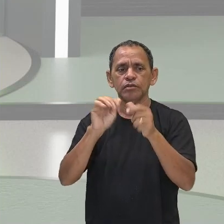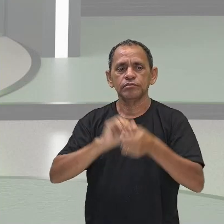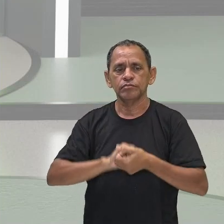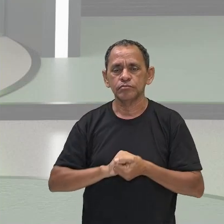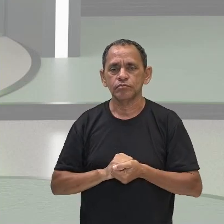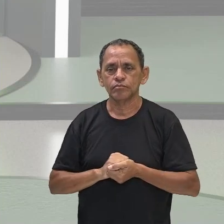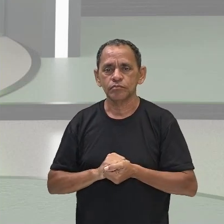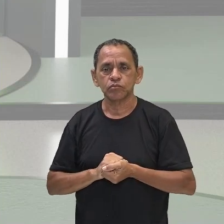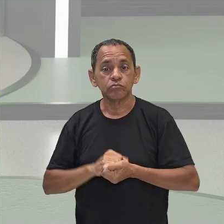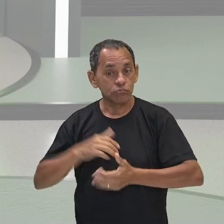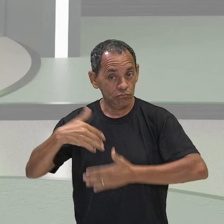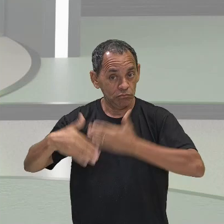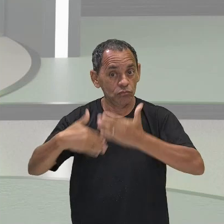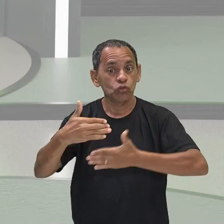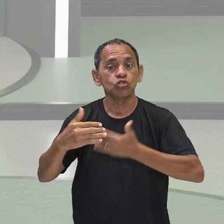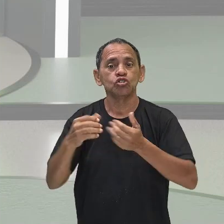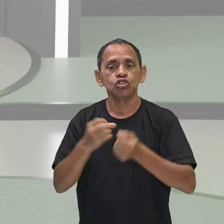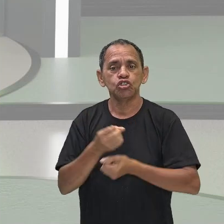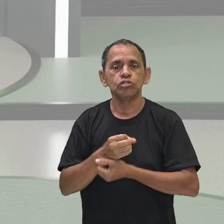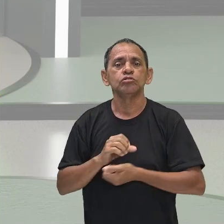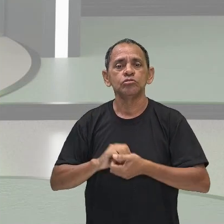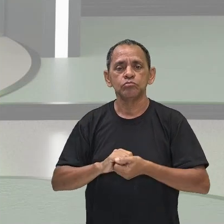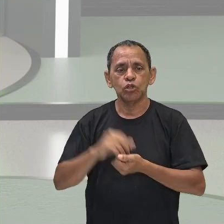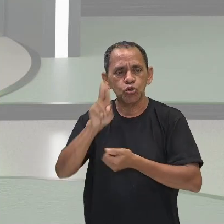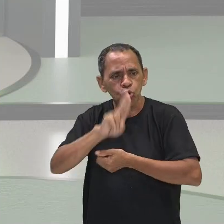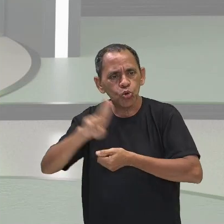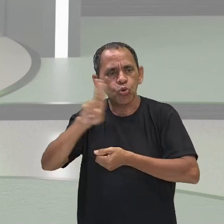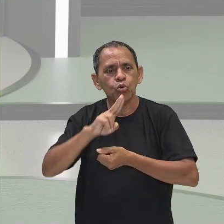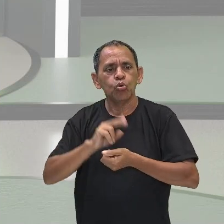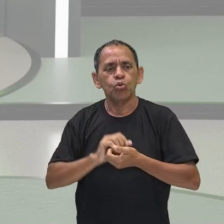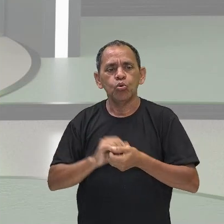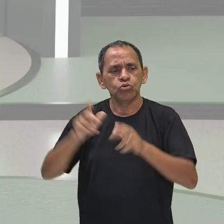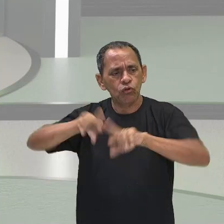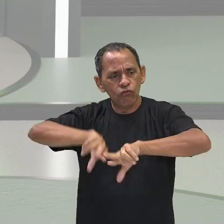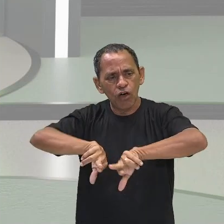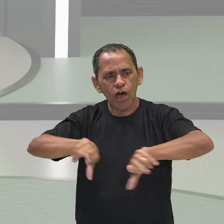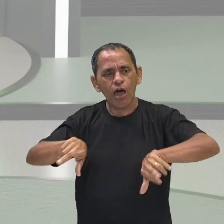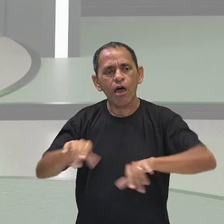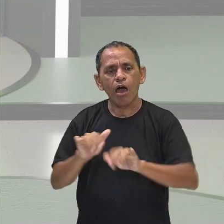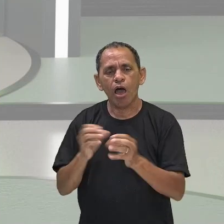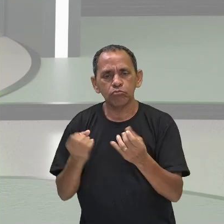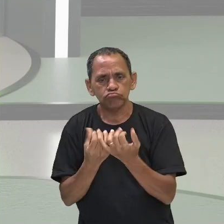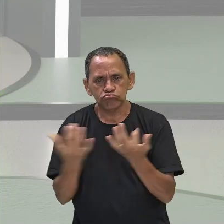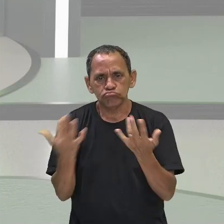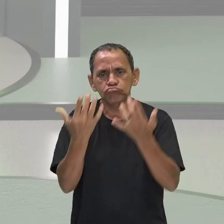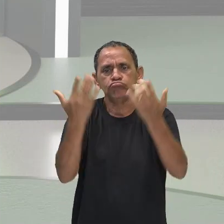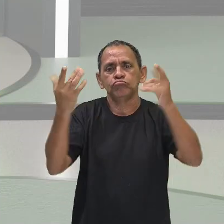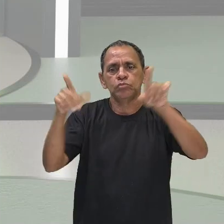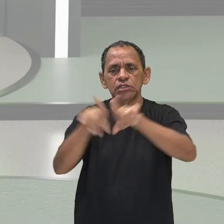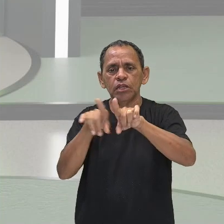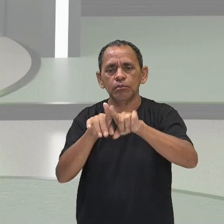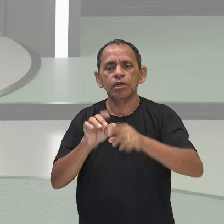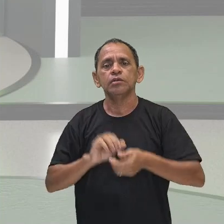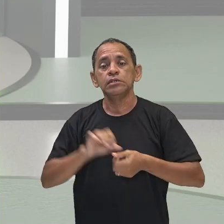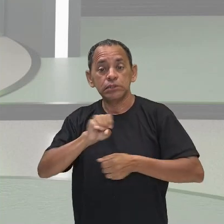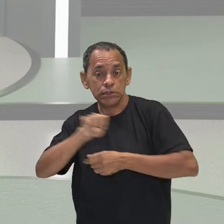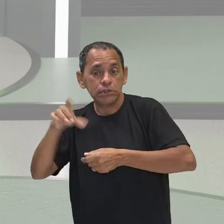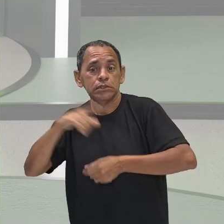é produzido pela queima de combustível, que é produzido pelas queimadas. Então, se tem um ambiente